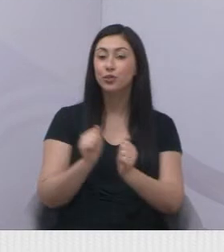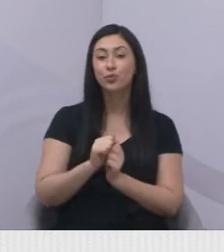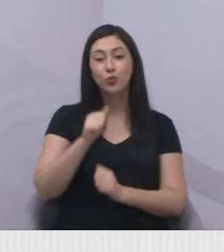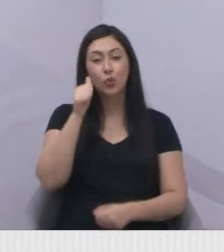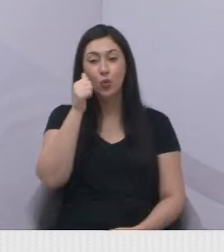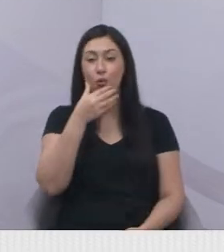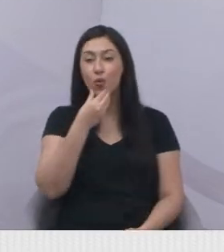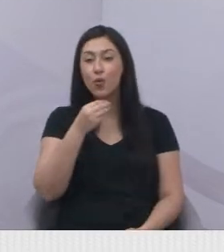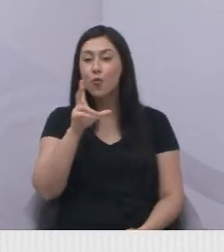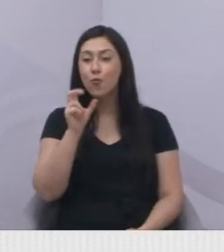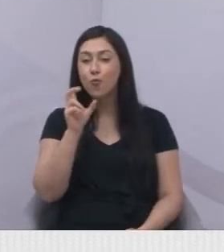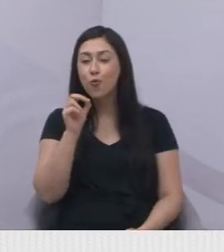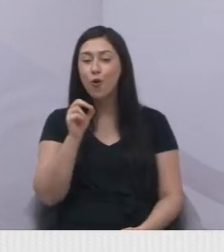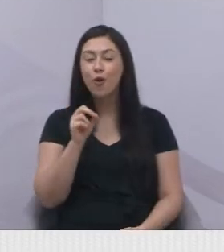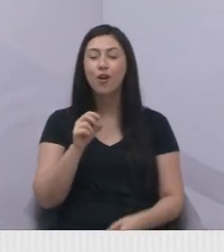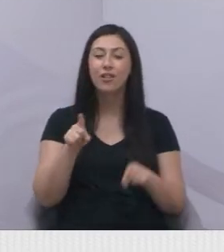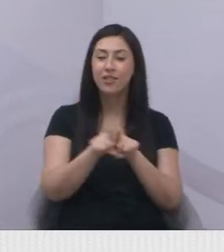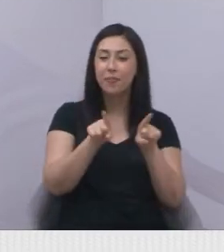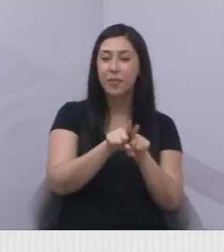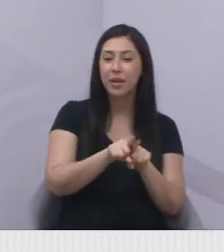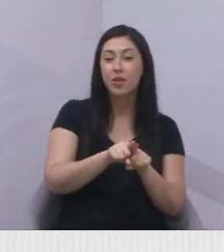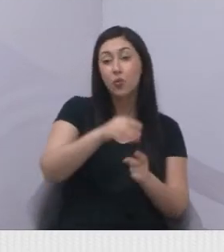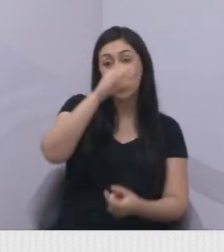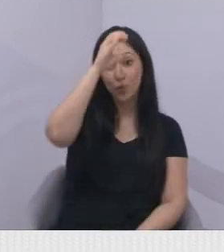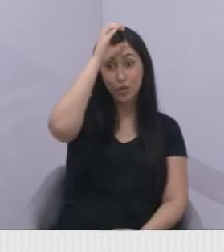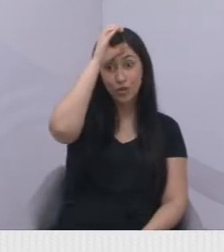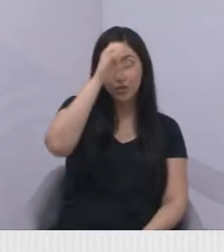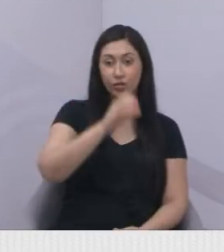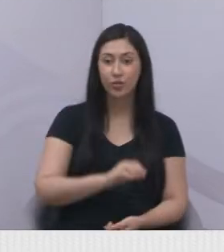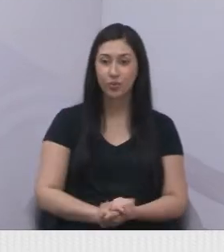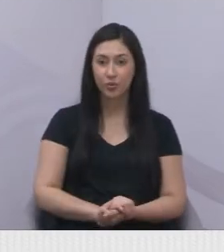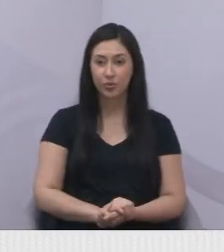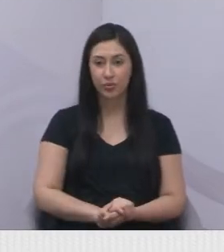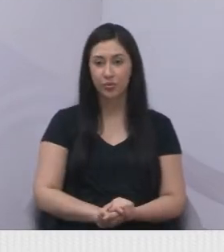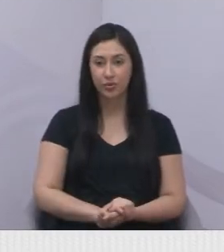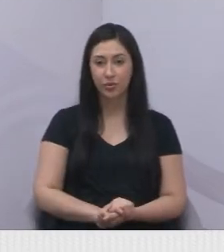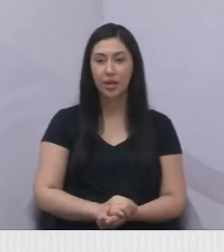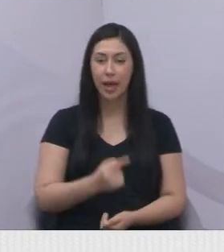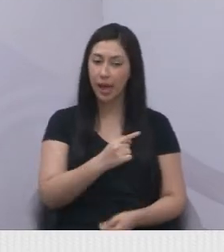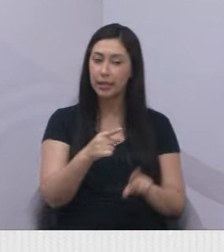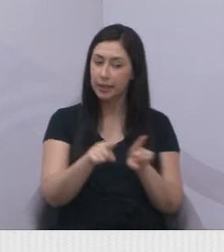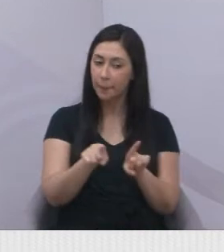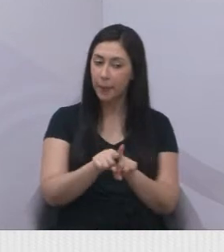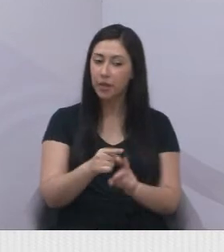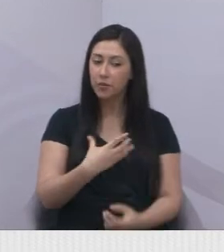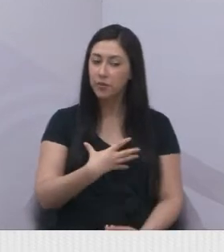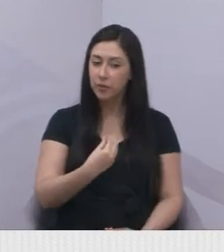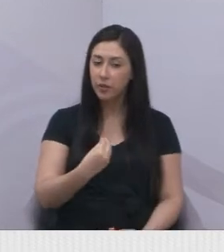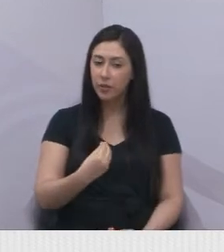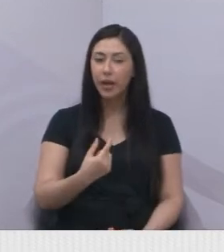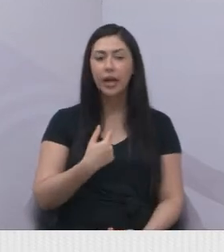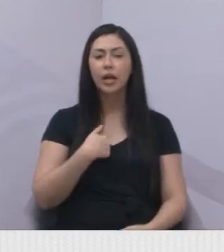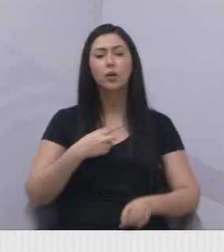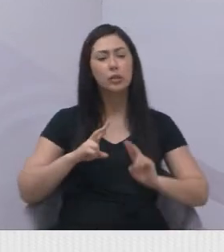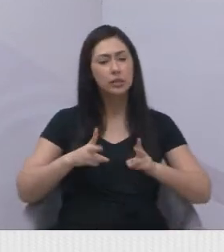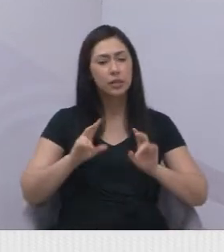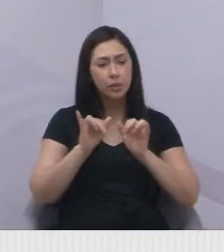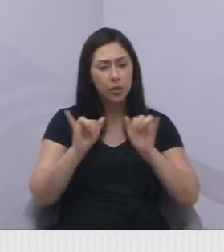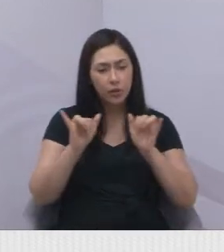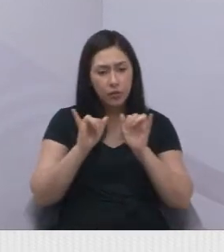tio Salles, que é irmão do Alexandre, que é o Salles, né, que é meu filho. E eu sempre digo para os